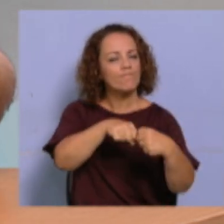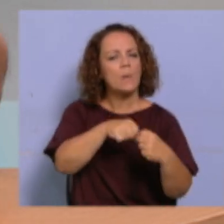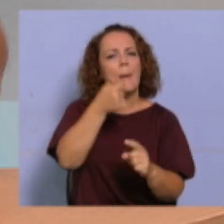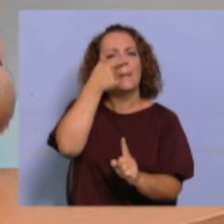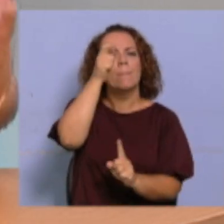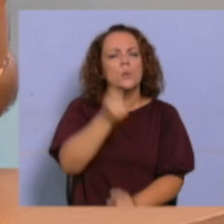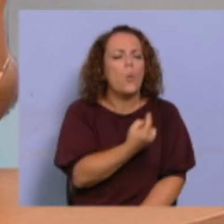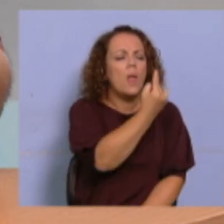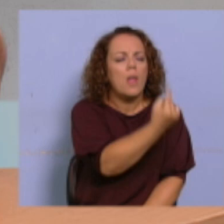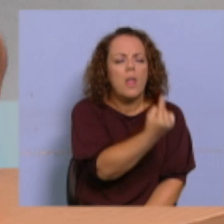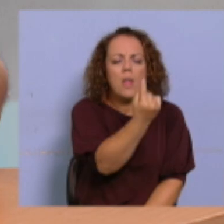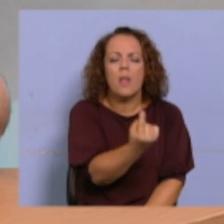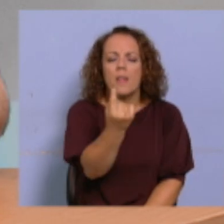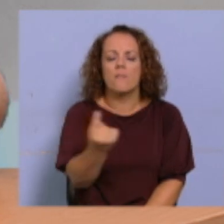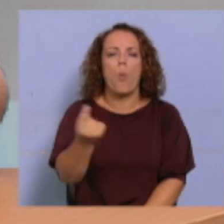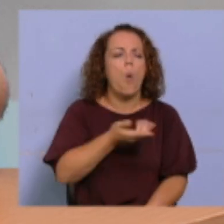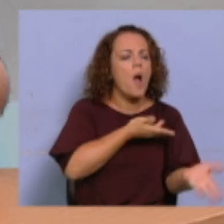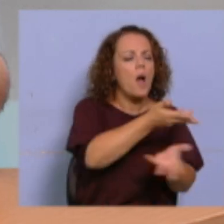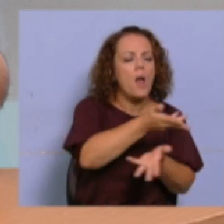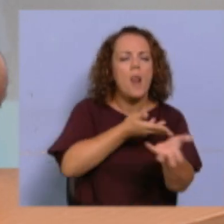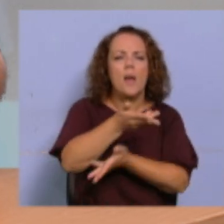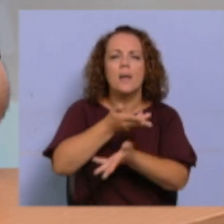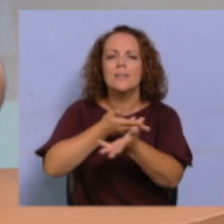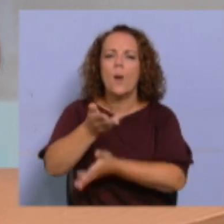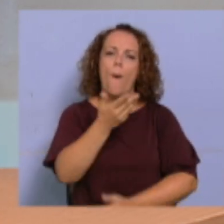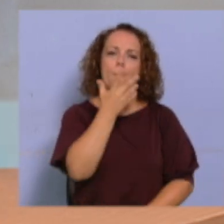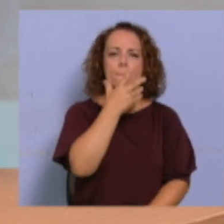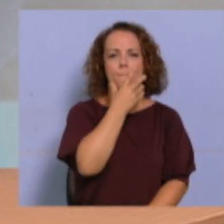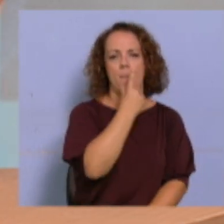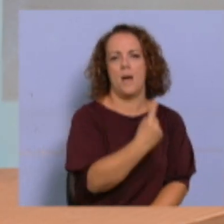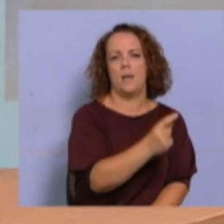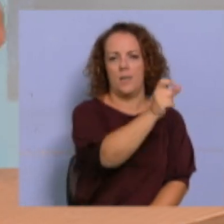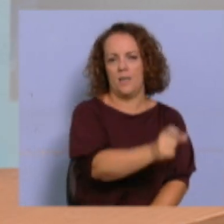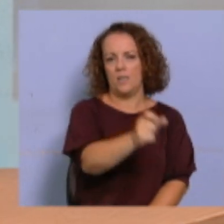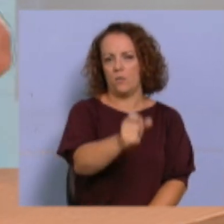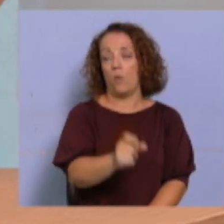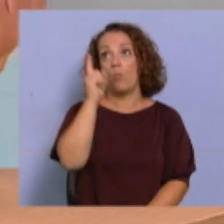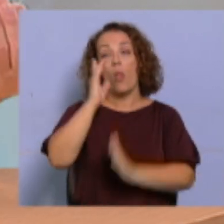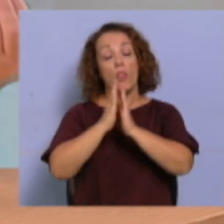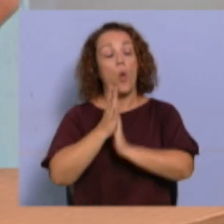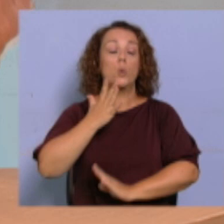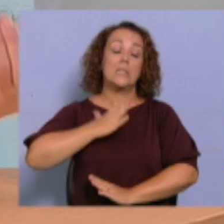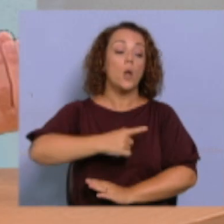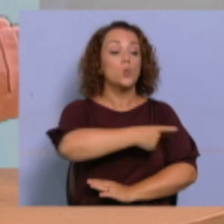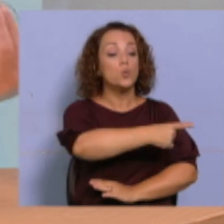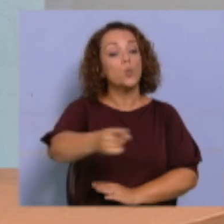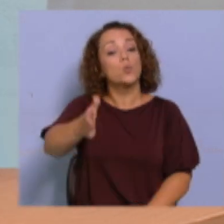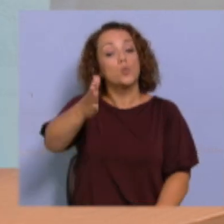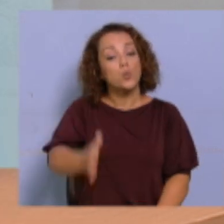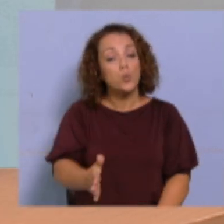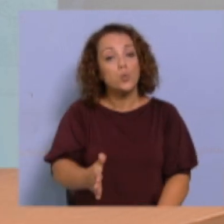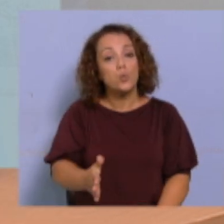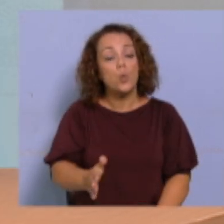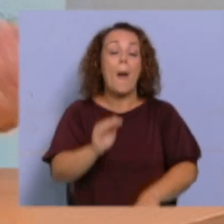pessoa. É pessoal. É uma relação pessoal. E Deus quer que cada um seja justo. E vê a justiça de cada um, ou o